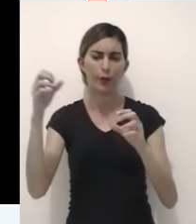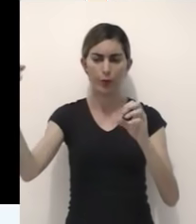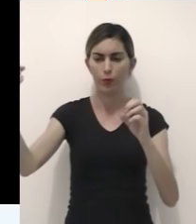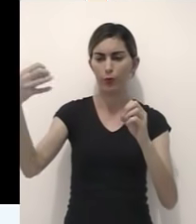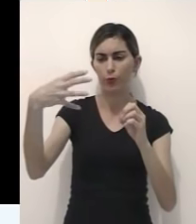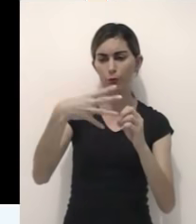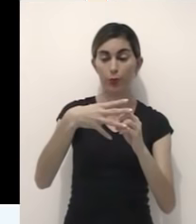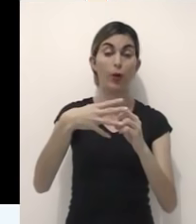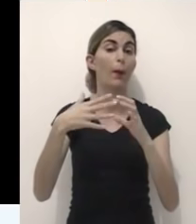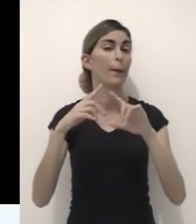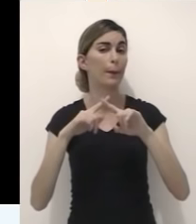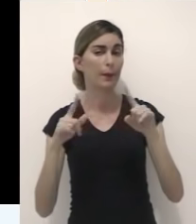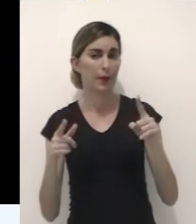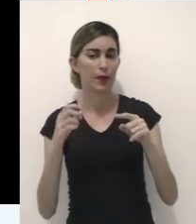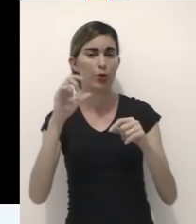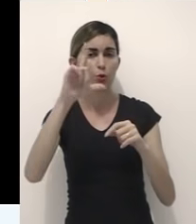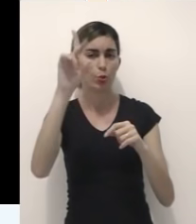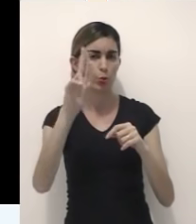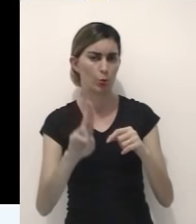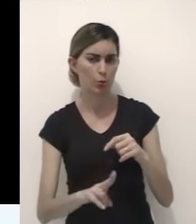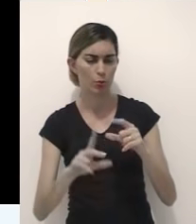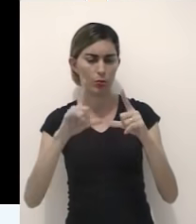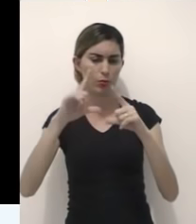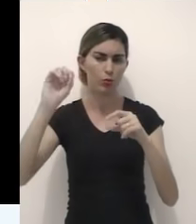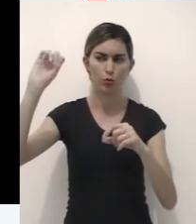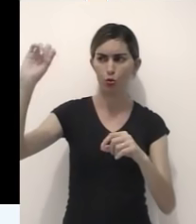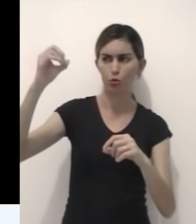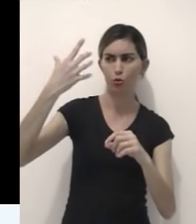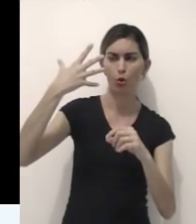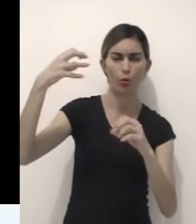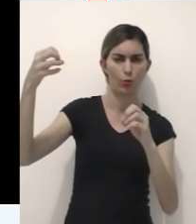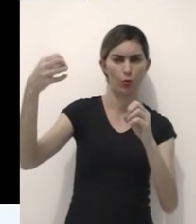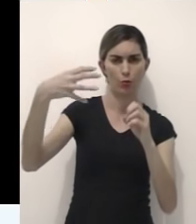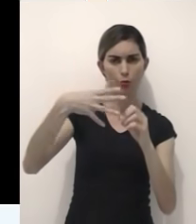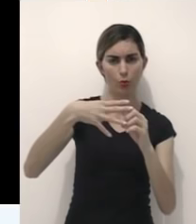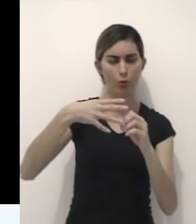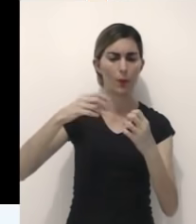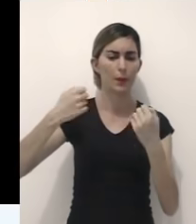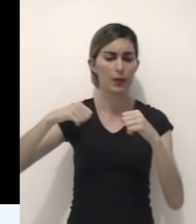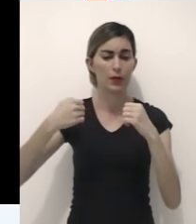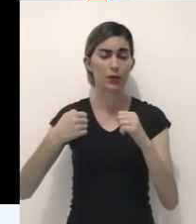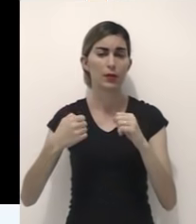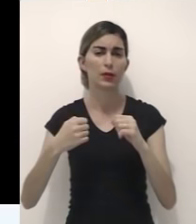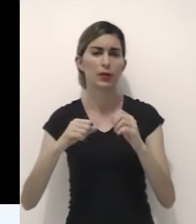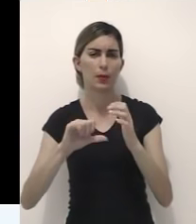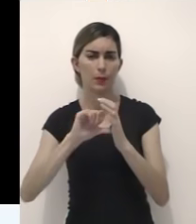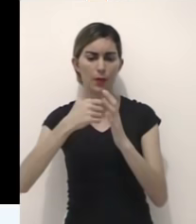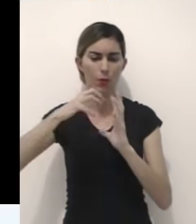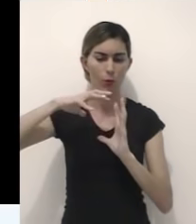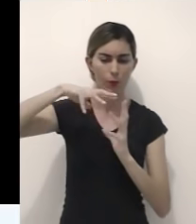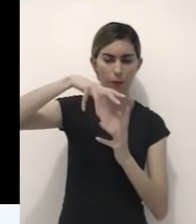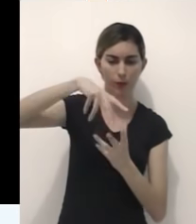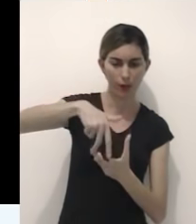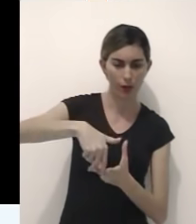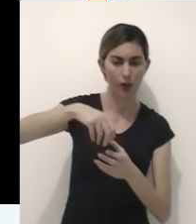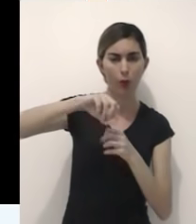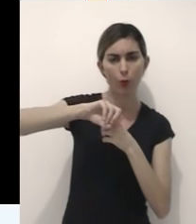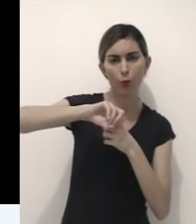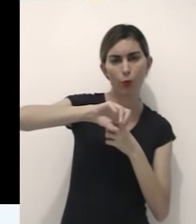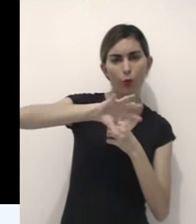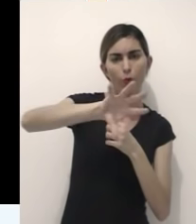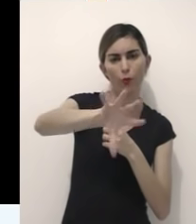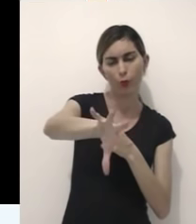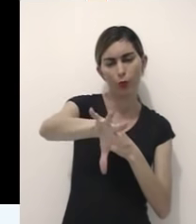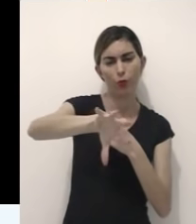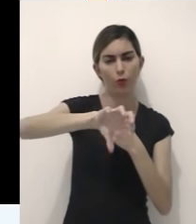iluminá-la. No entanto, essa luz solar deve primeiro passar profundamente pela atmosfera da